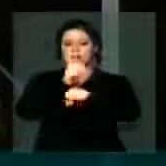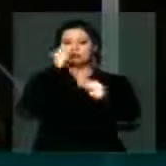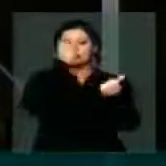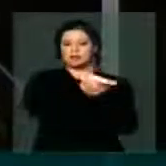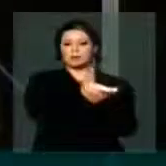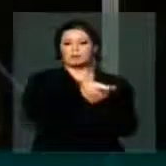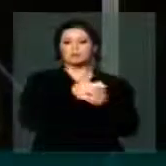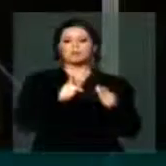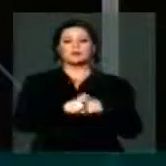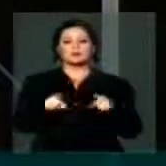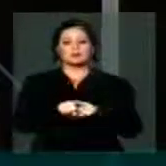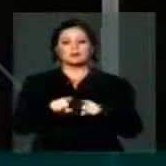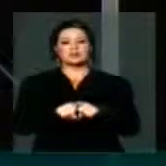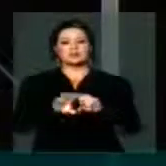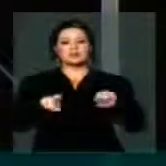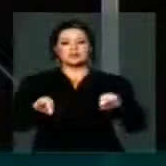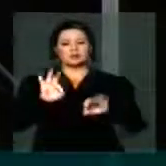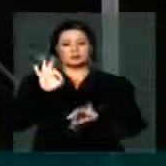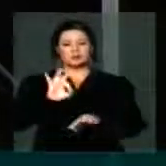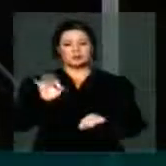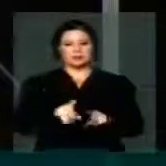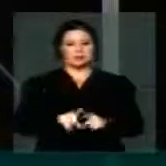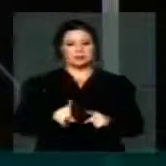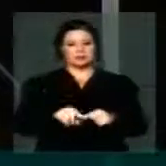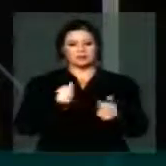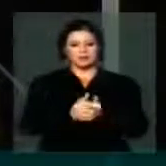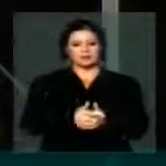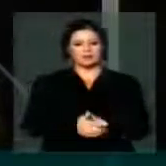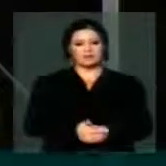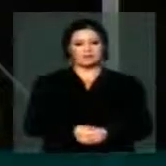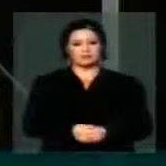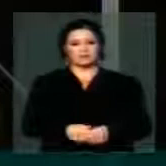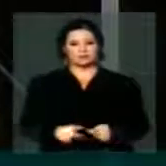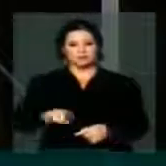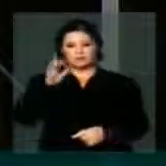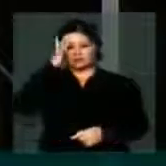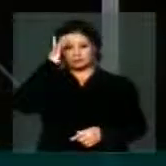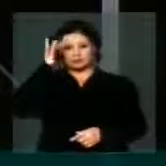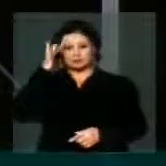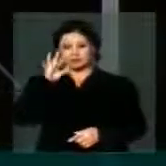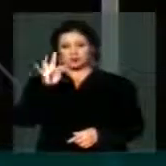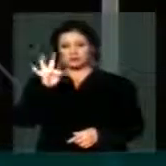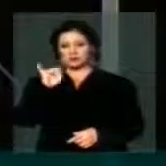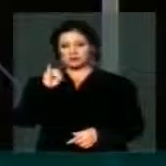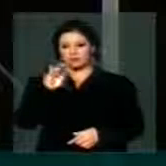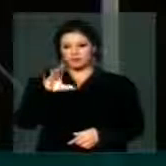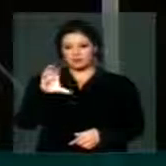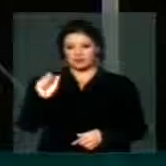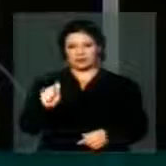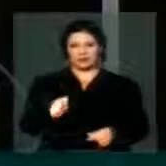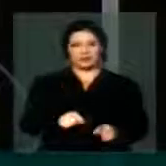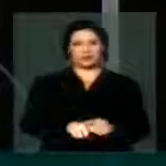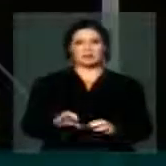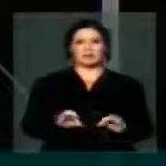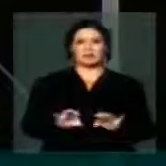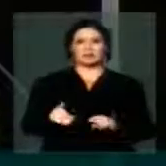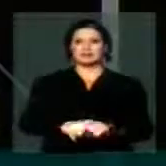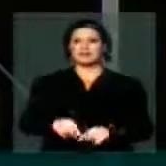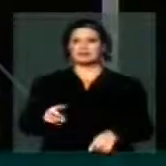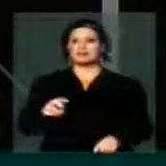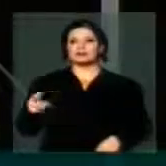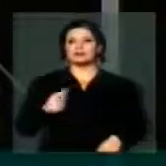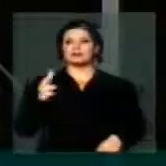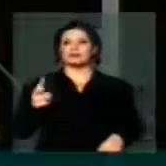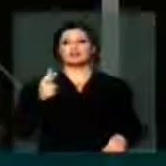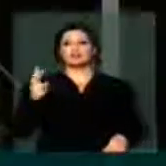serviço terão direito a uma parcela maior do tributo, se o consumidor final for pessoa física. Nas novas regras valerão a partir